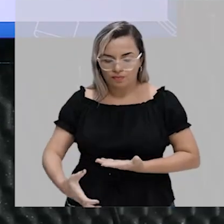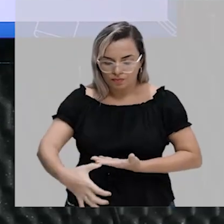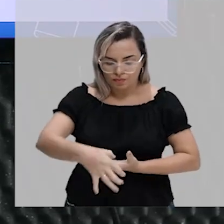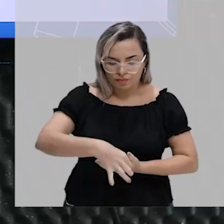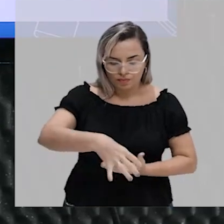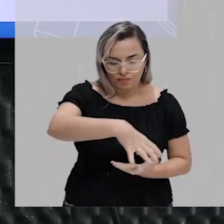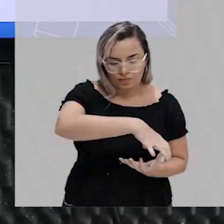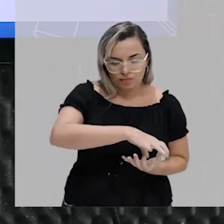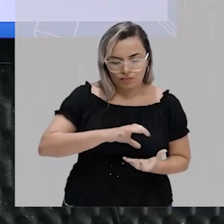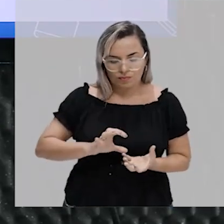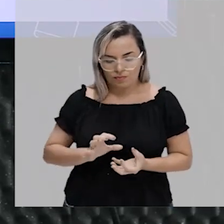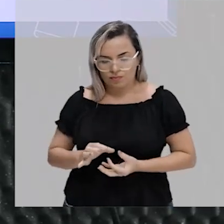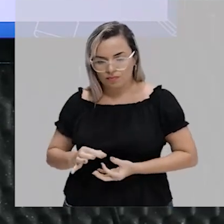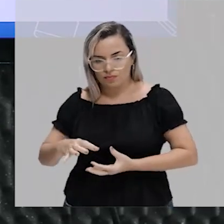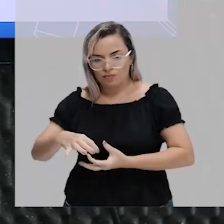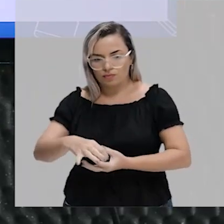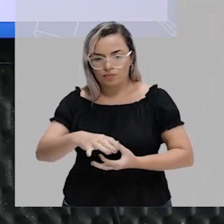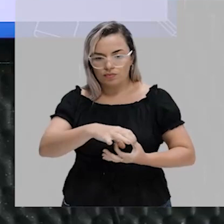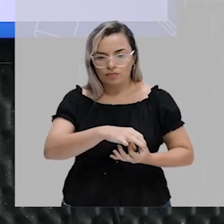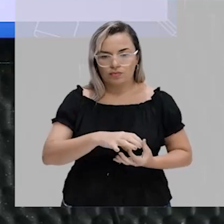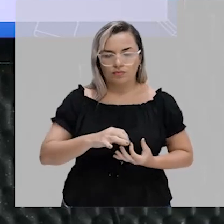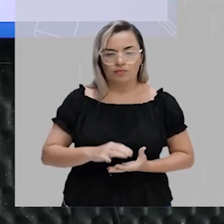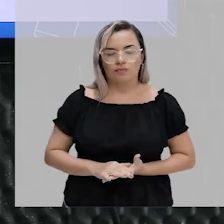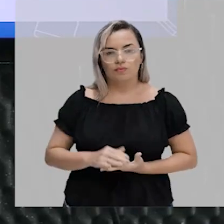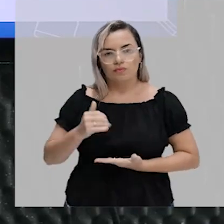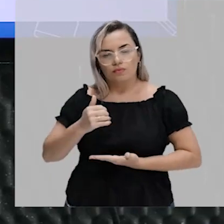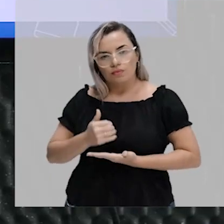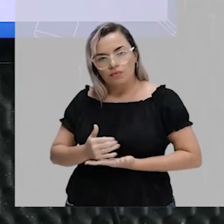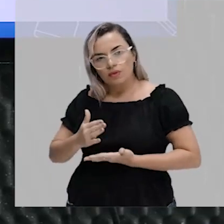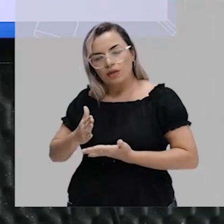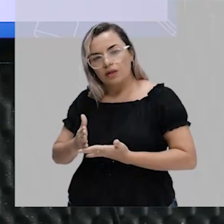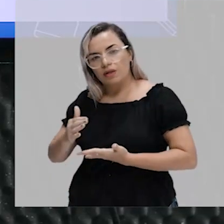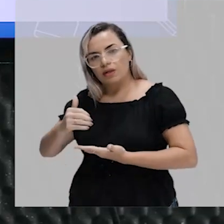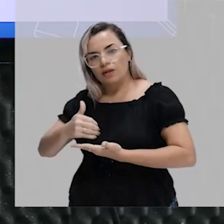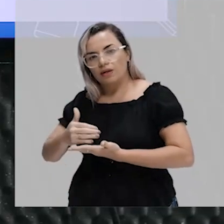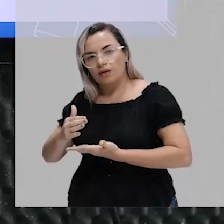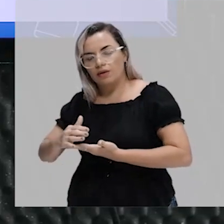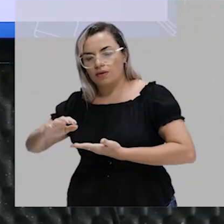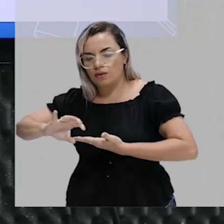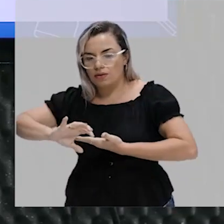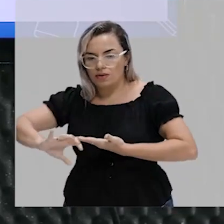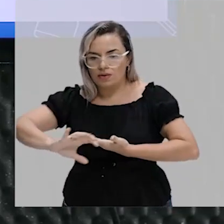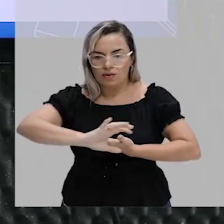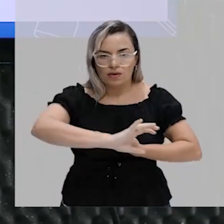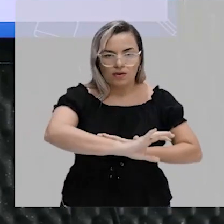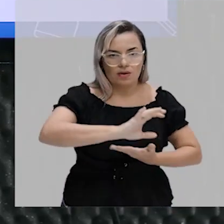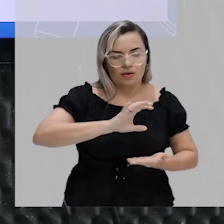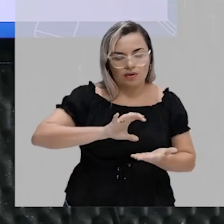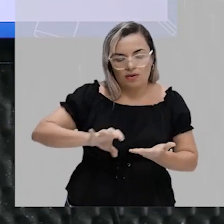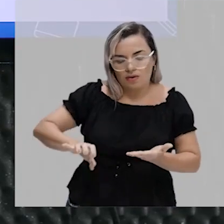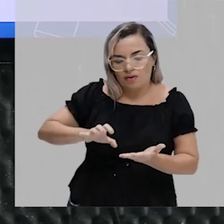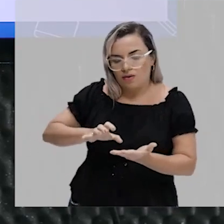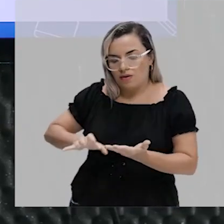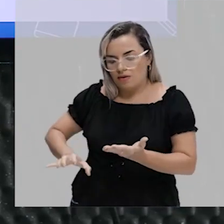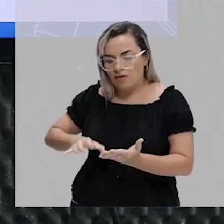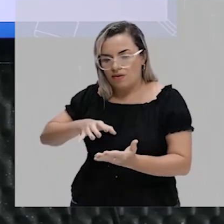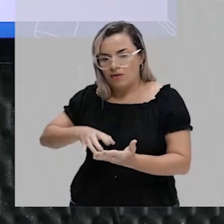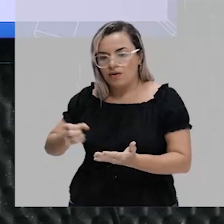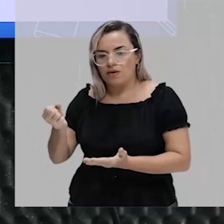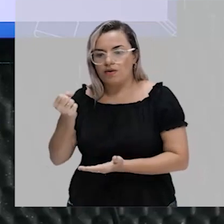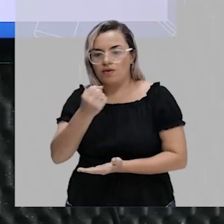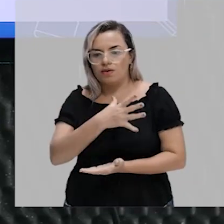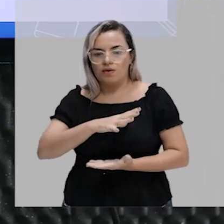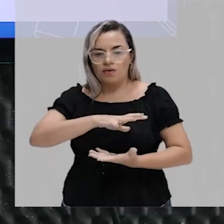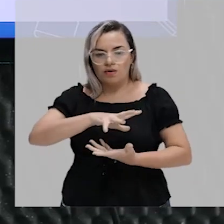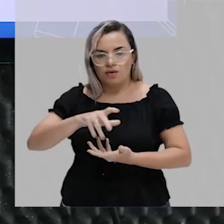teria existido, ela fragmentou-se, dando origem a novos continentes, sendo sujeitos à deformação